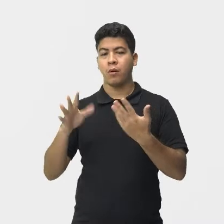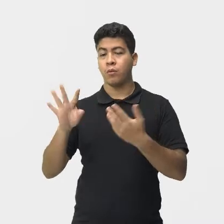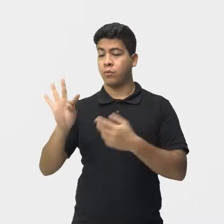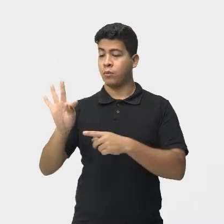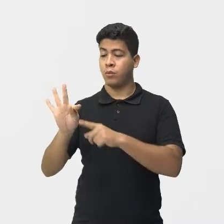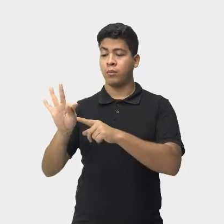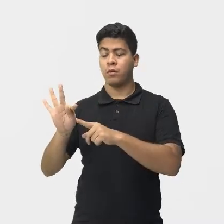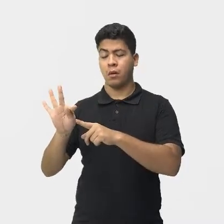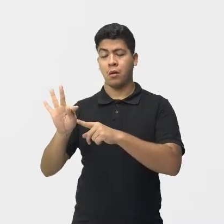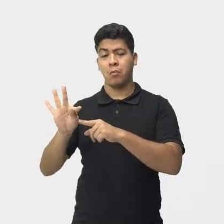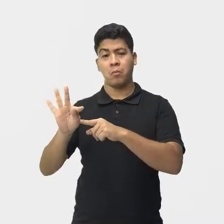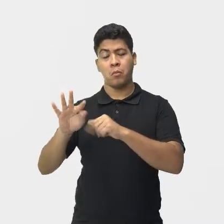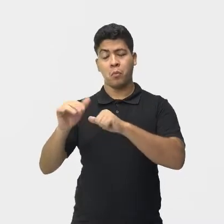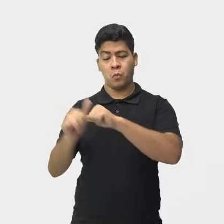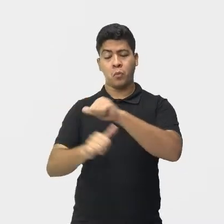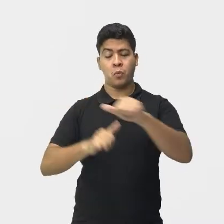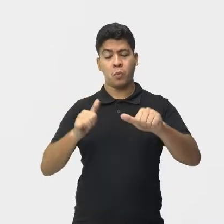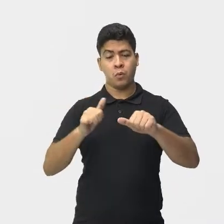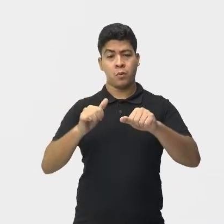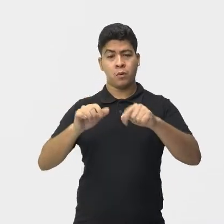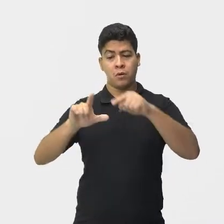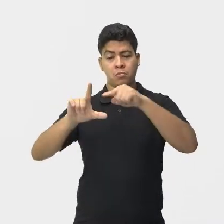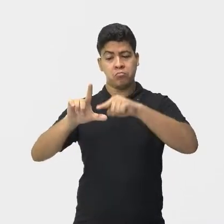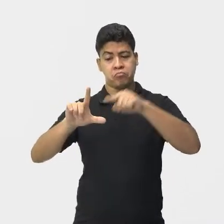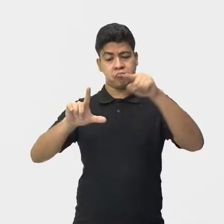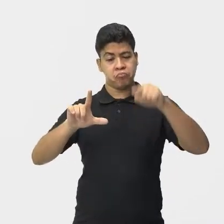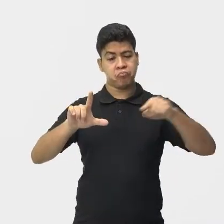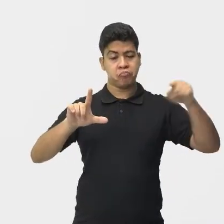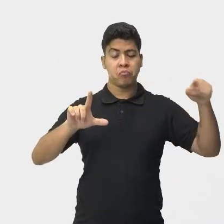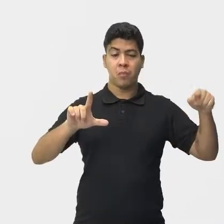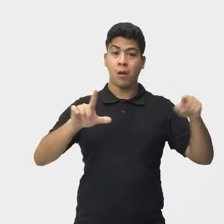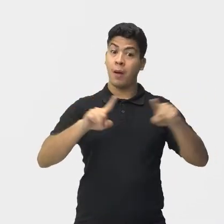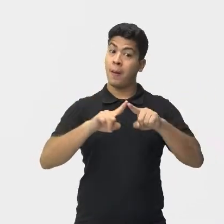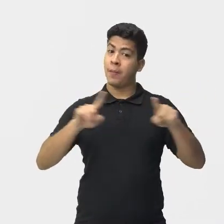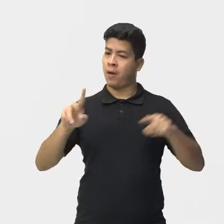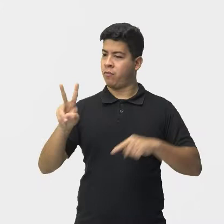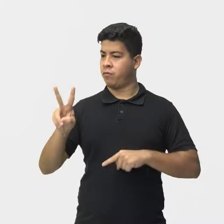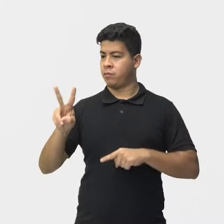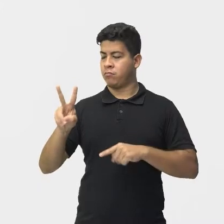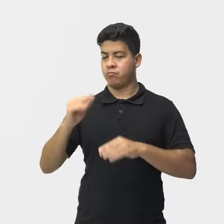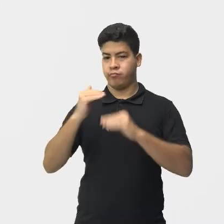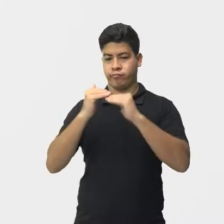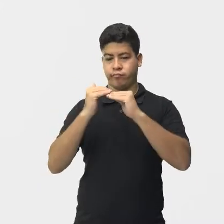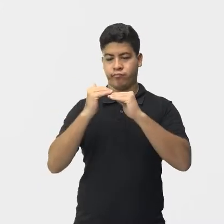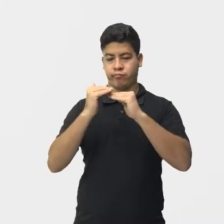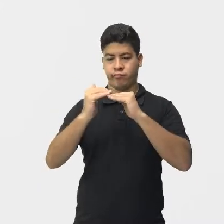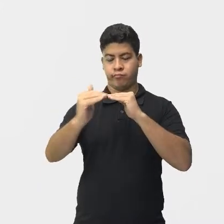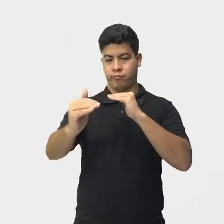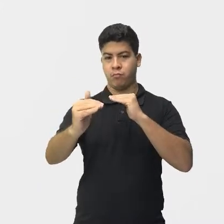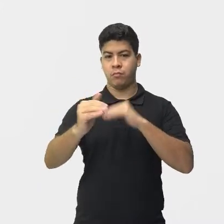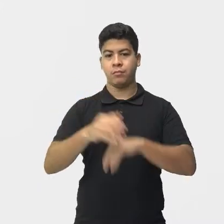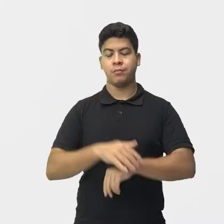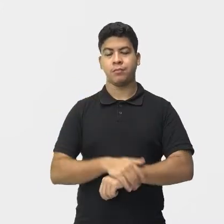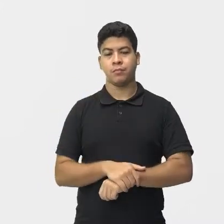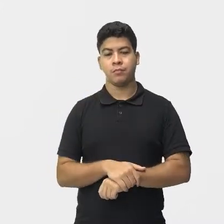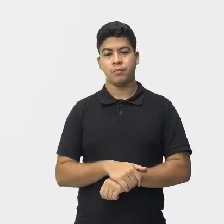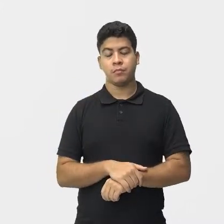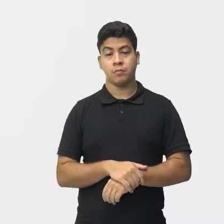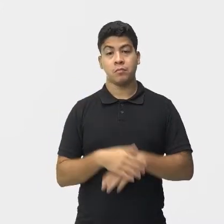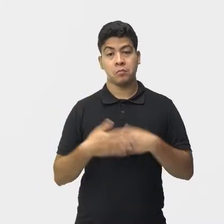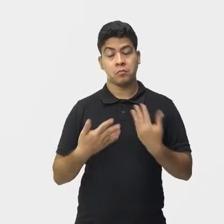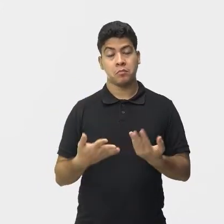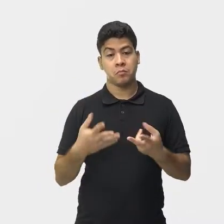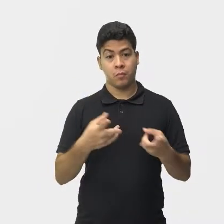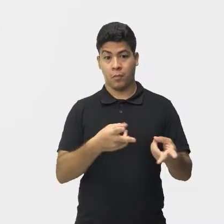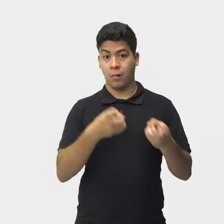do gás, tá certo, pessoal? Então o volume permanece constante. E o gráfico dessa transformação, você vê aqui na tela que